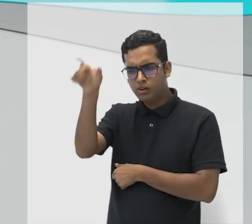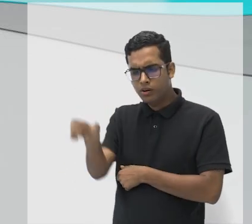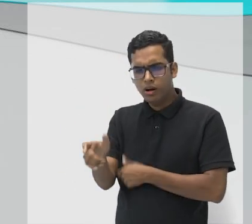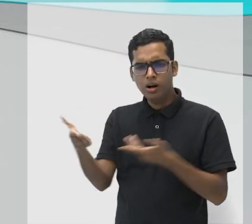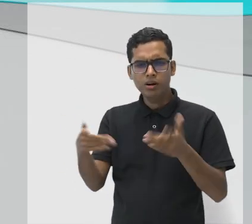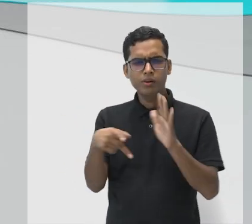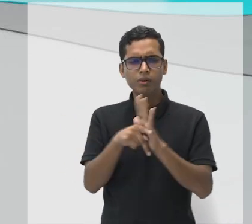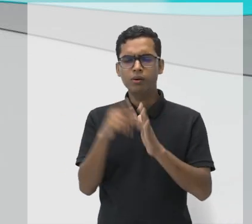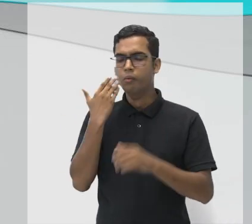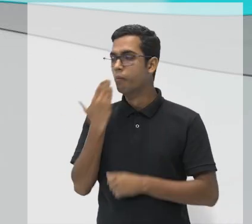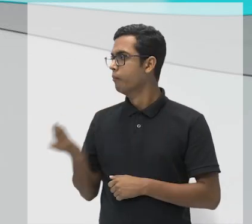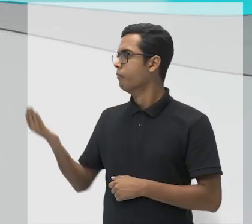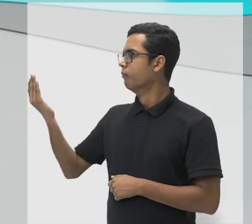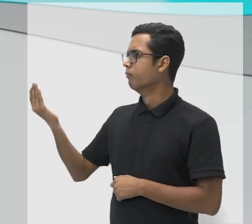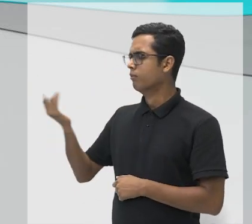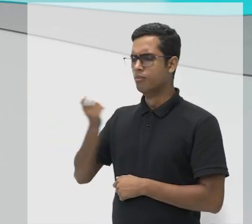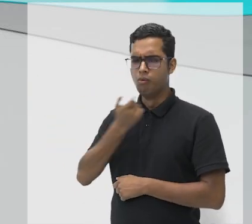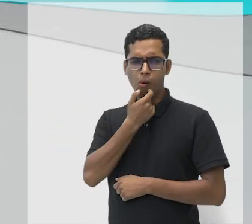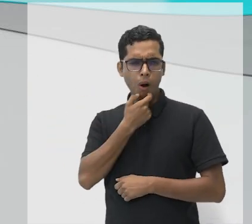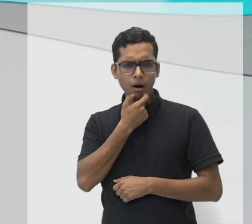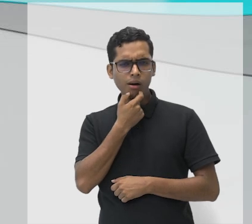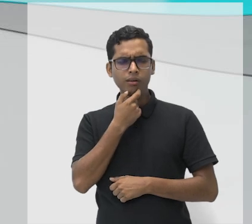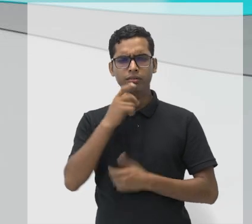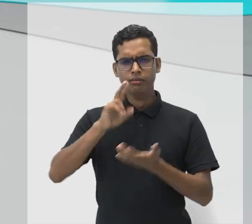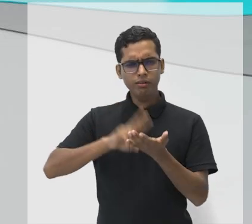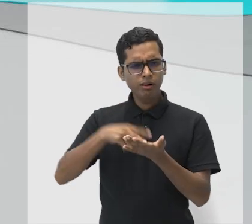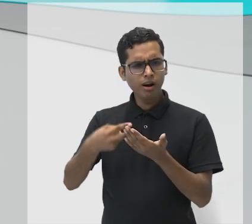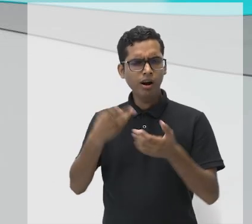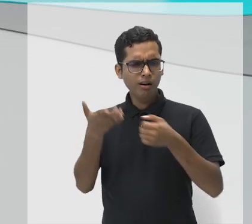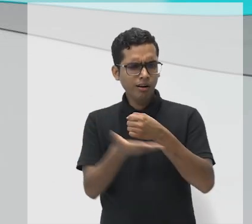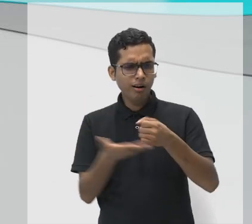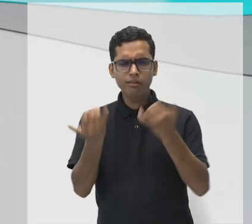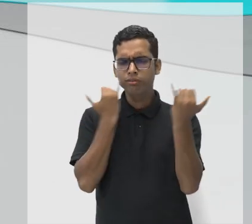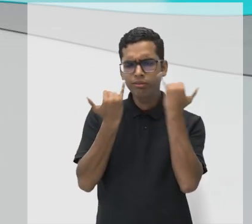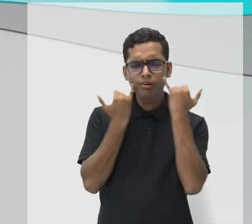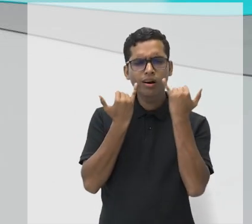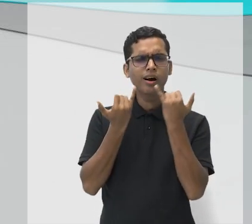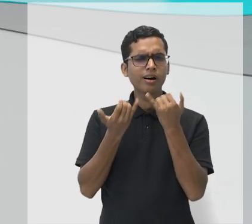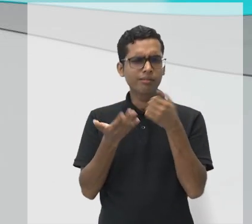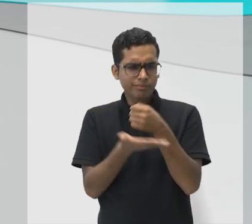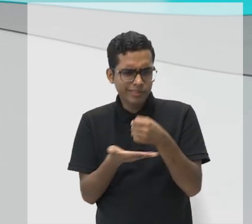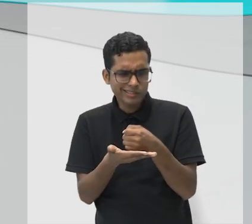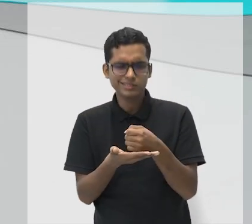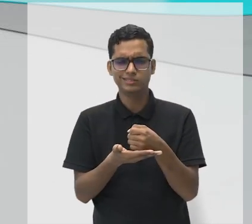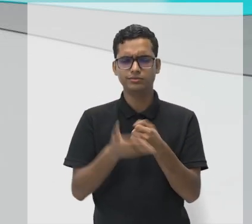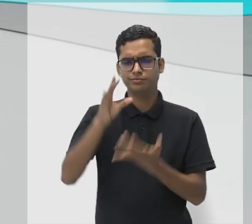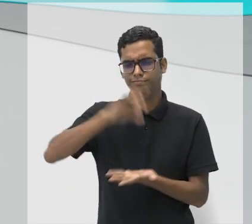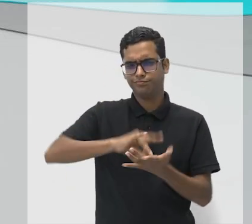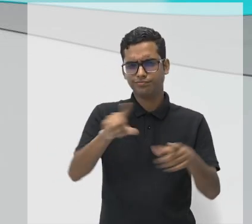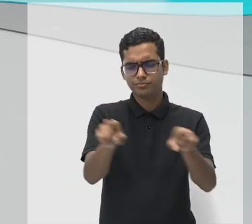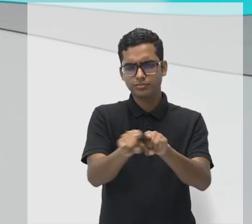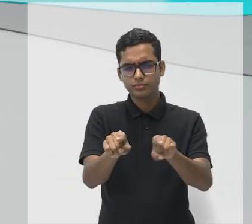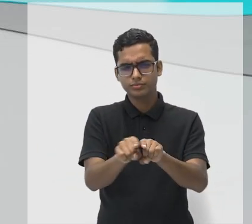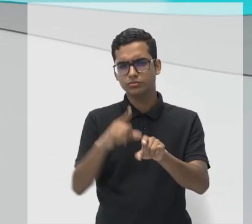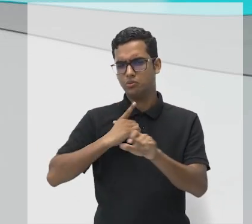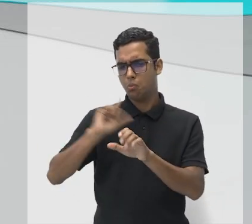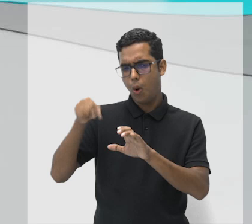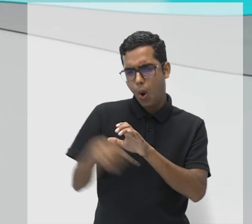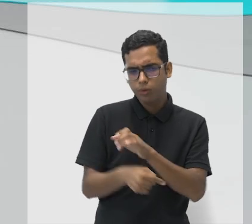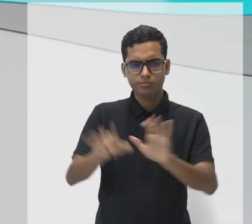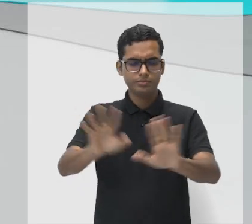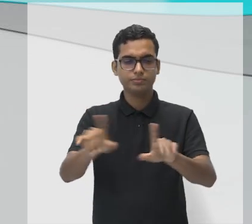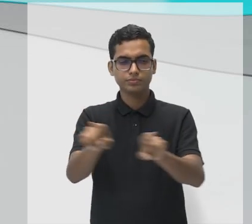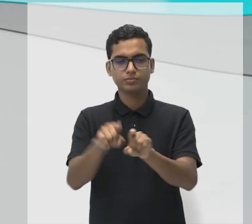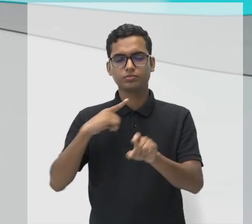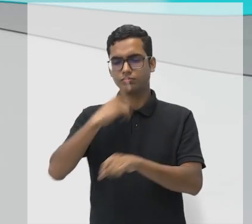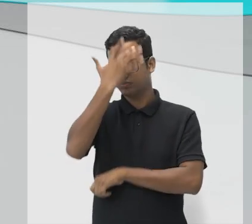estou falando aquelas informações básicas, tá? Não tem como a gente conhecer uma pessoa profundamente através só dessas informações aqui, mas